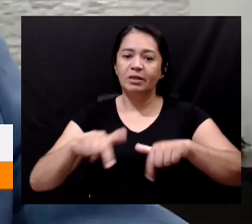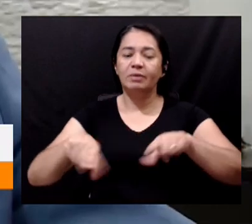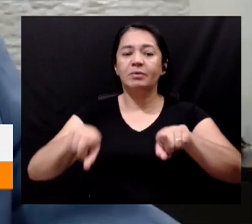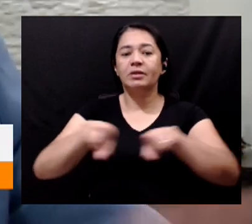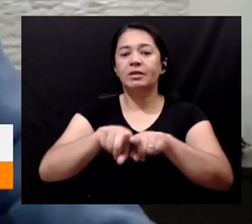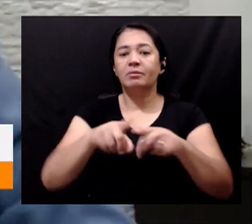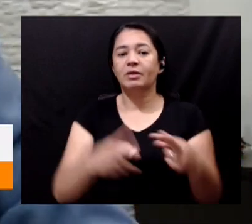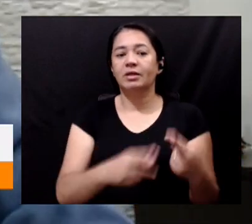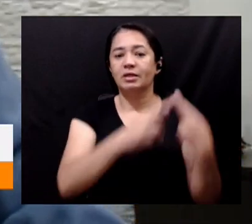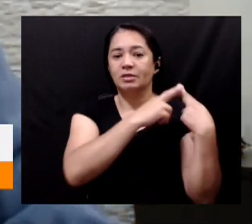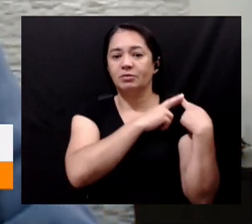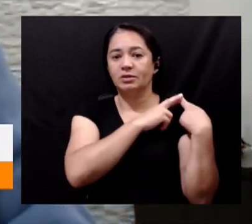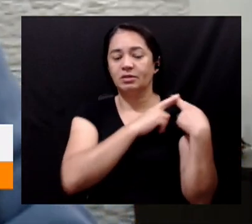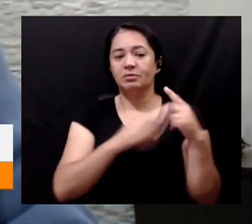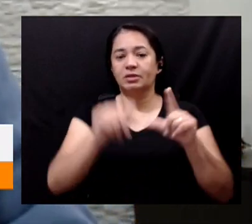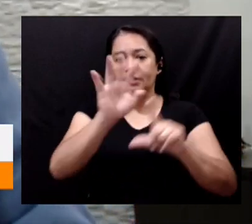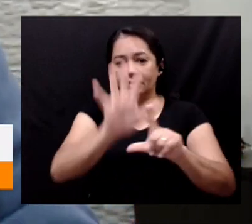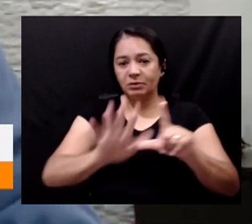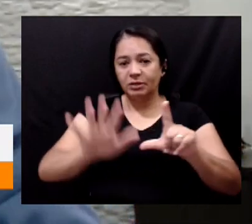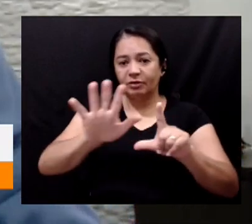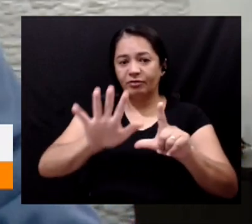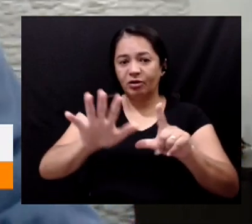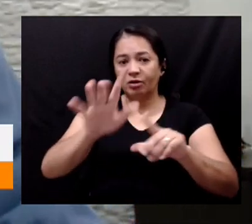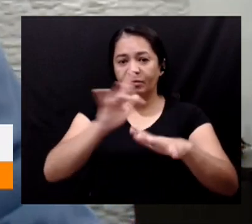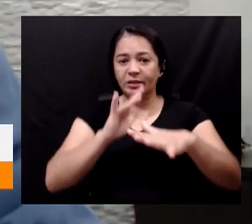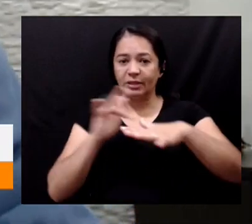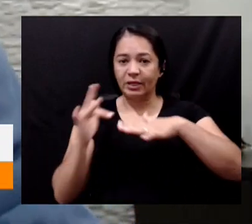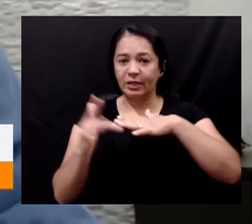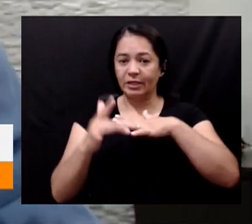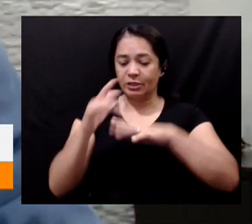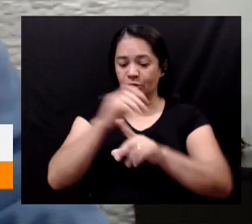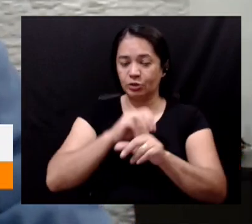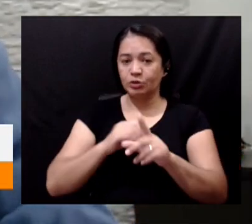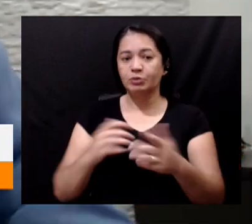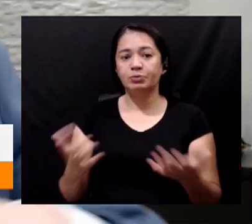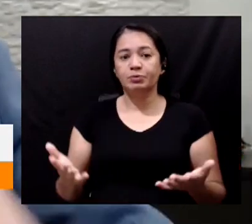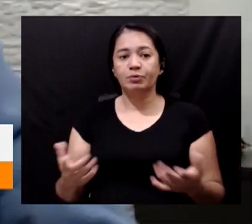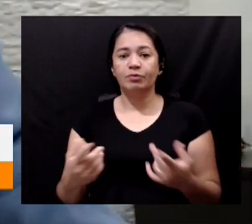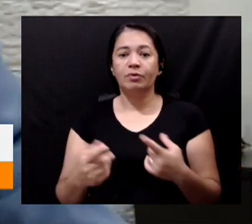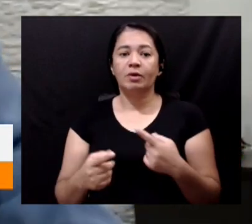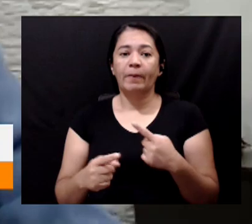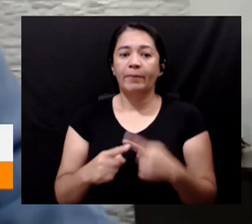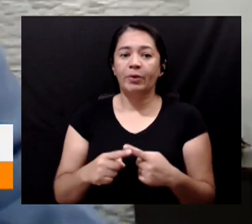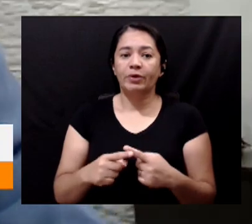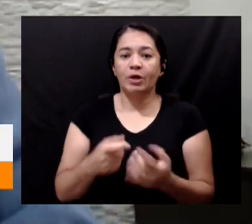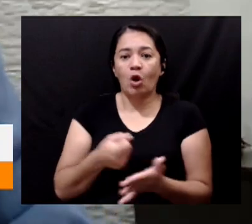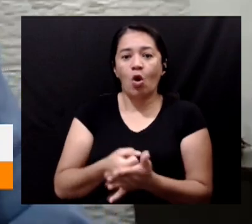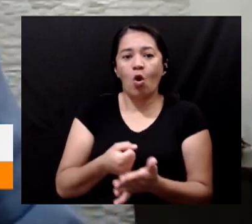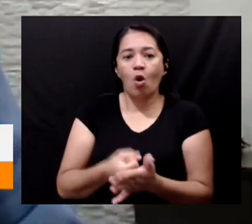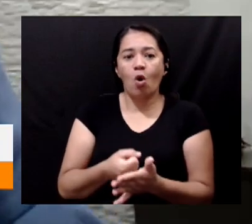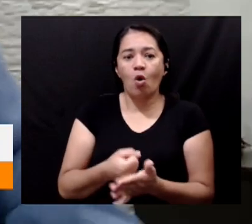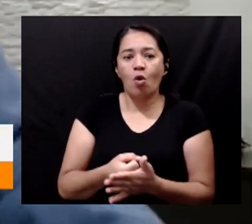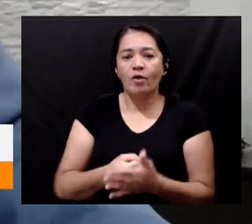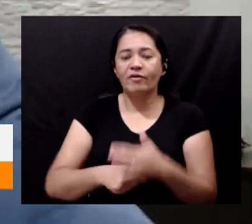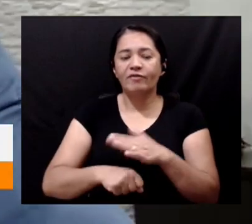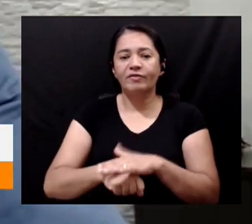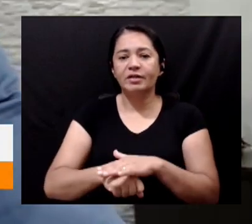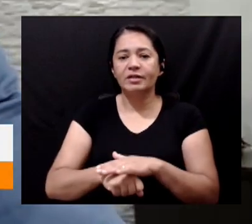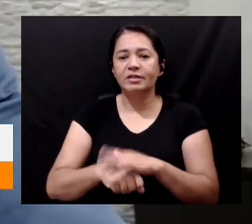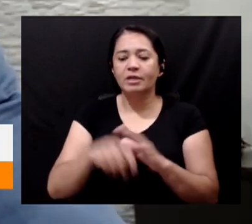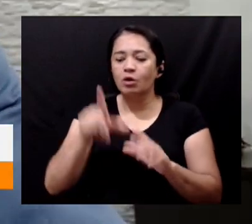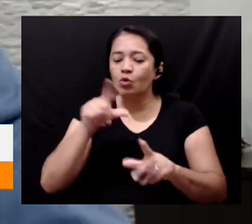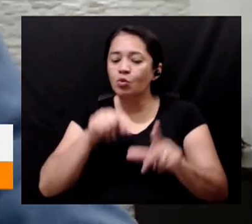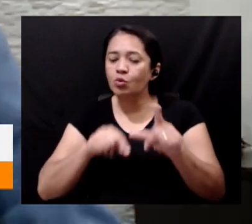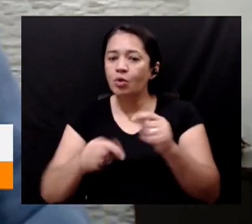rede social, pois elas têm a obrigação de fazer, digamos assim, um filtro, né, uma moderação do conteúdo que está